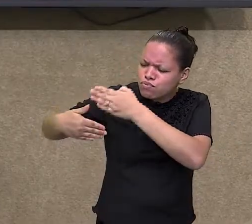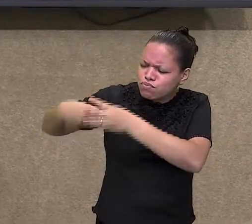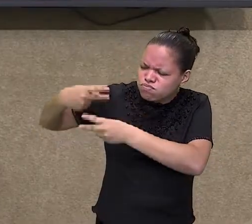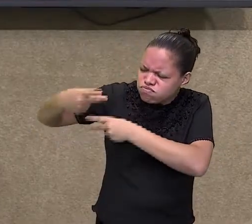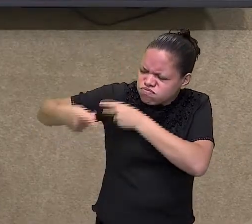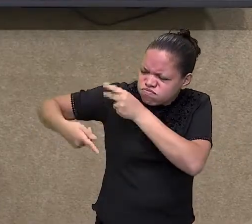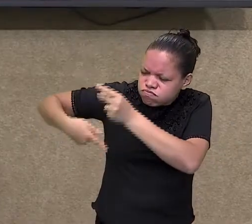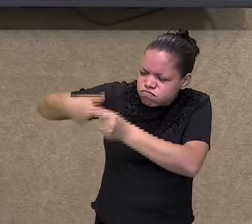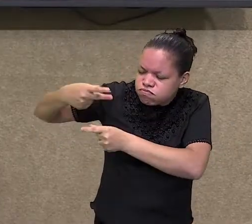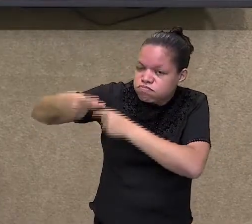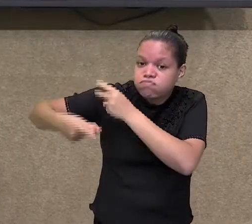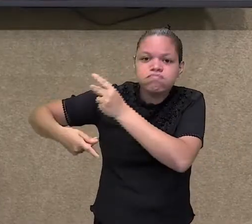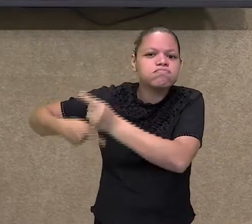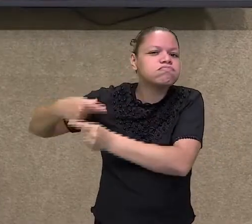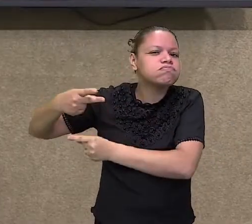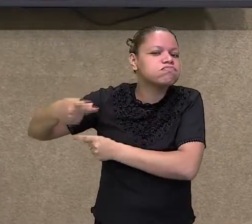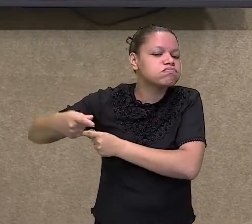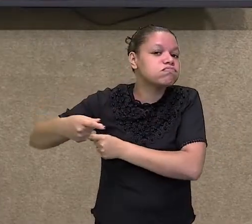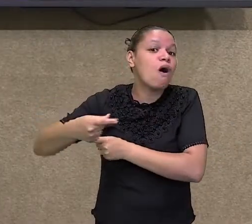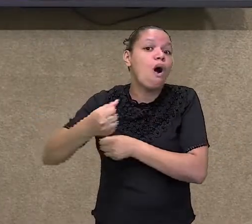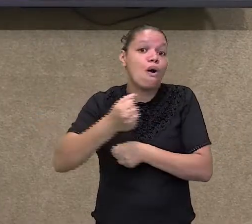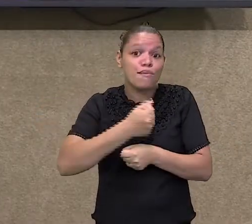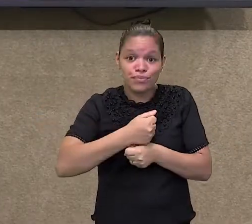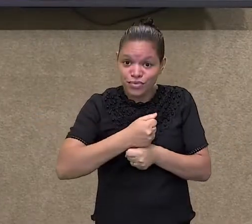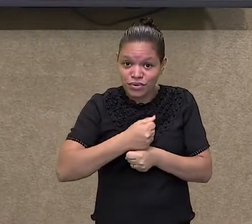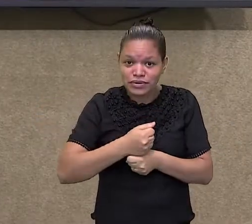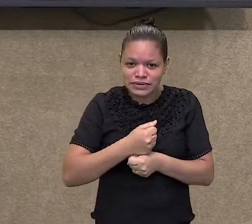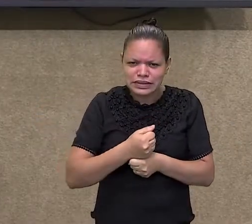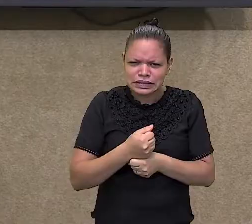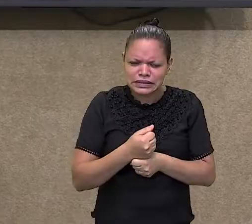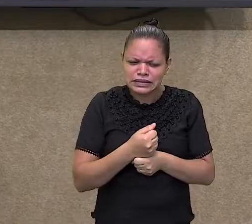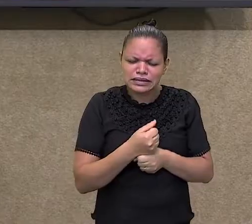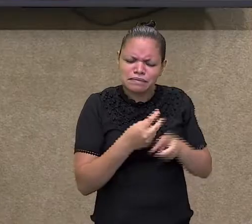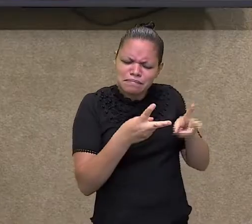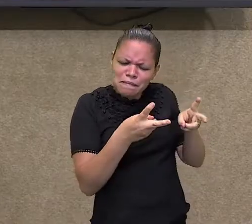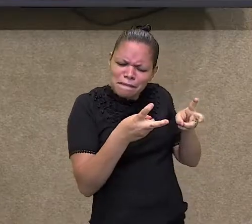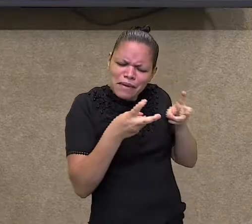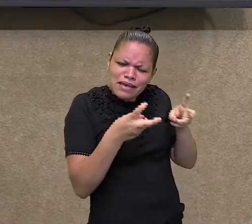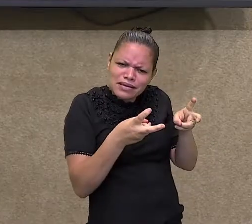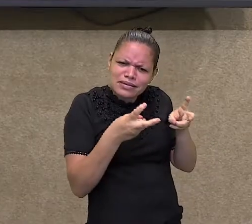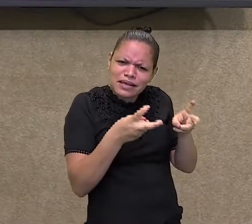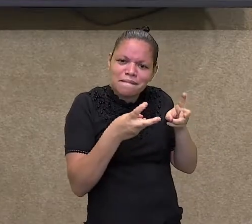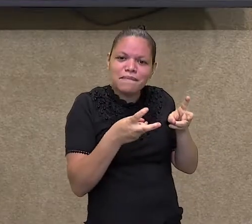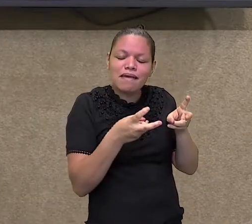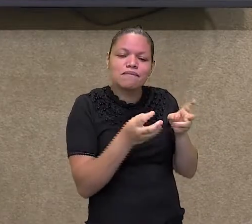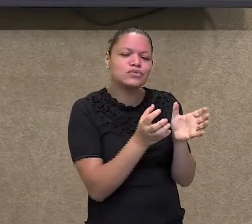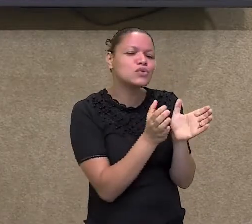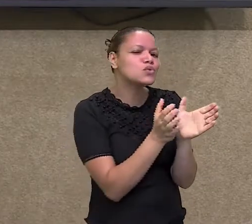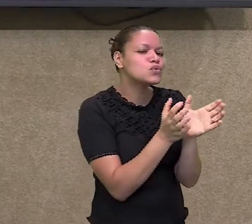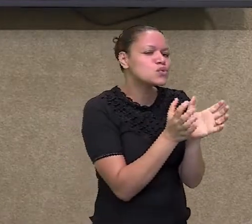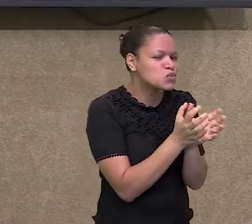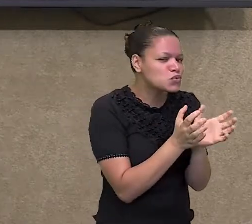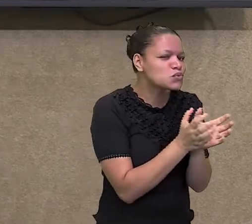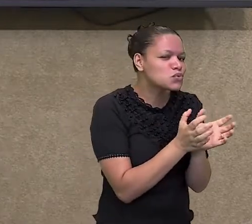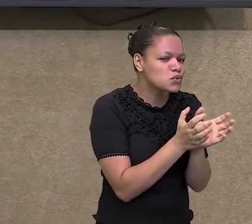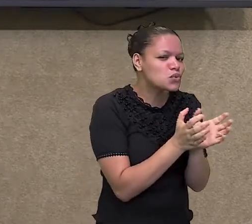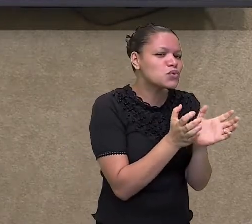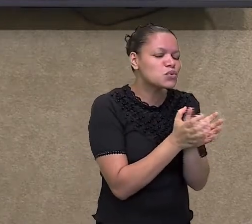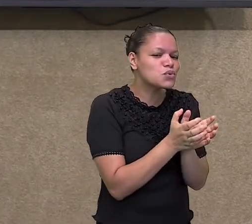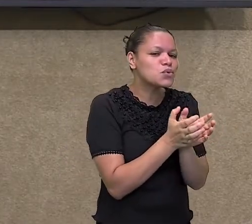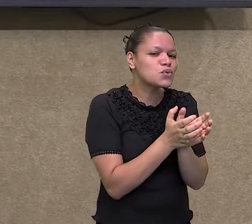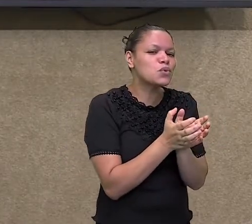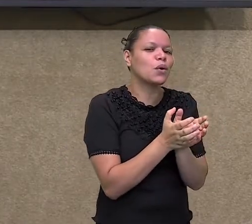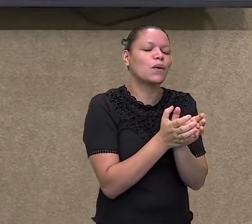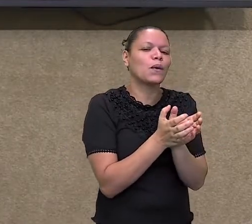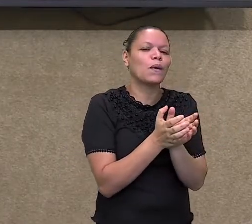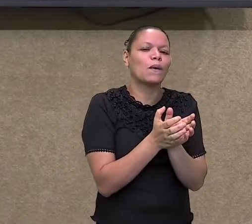aula conversa muito com a aula de história, porque nós vamos perceber que alguns grupos influenciaram dentro